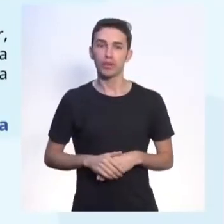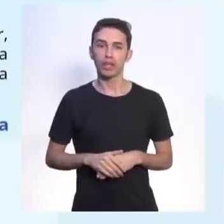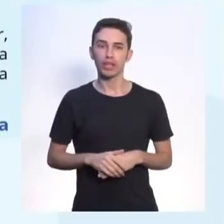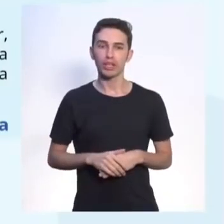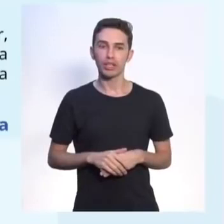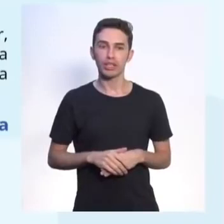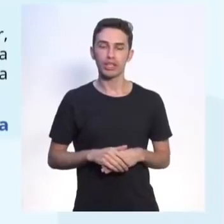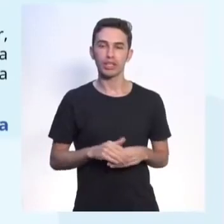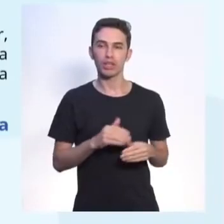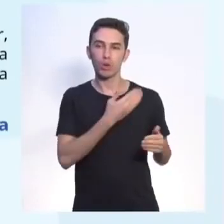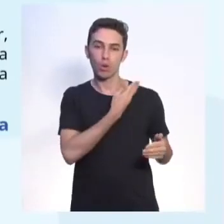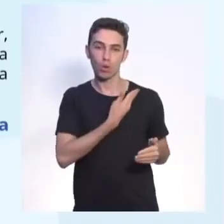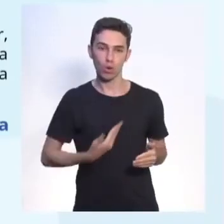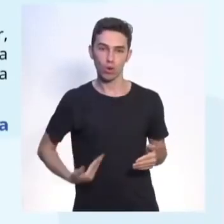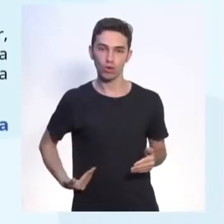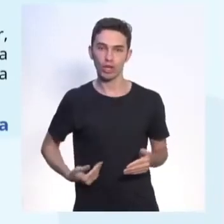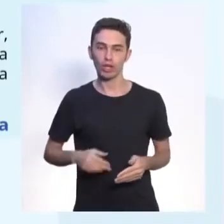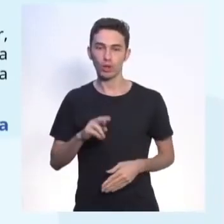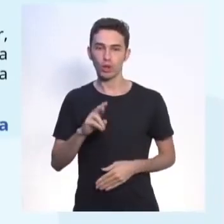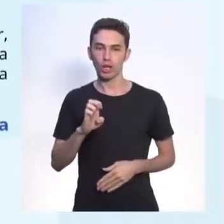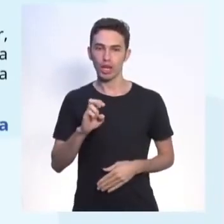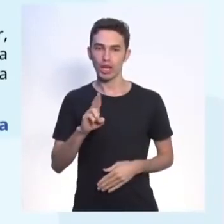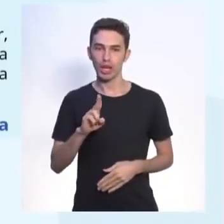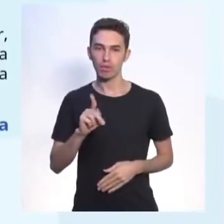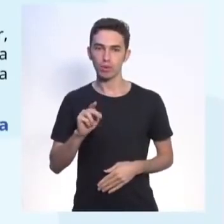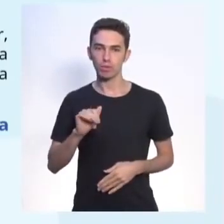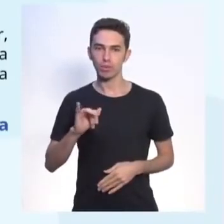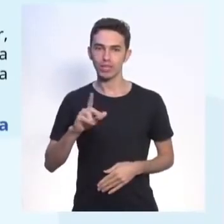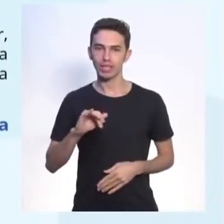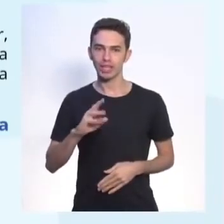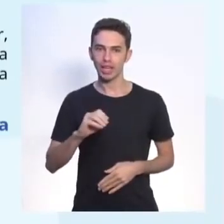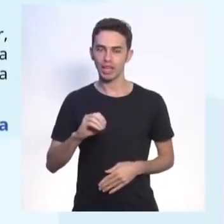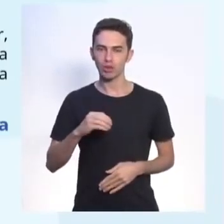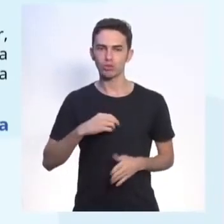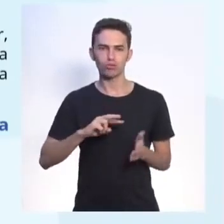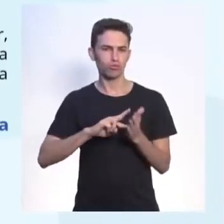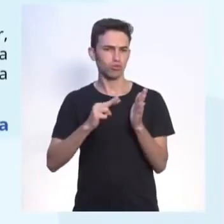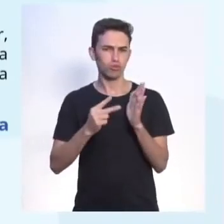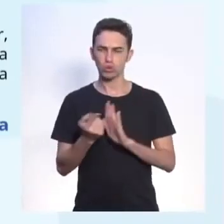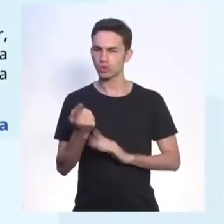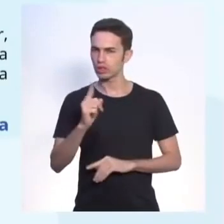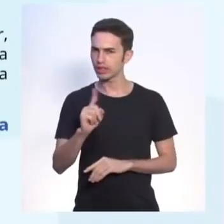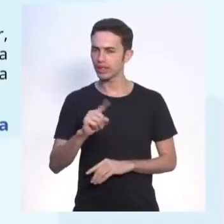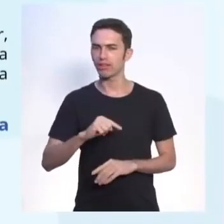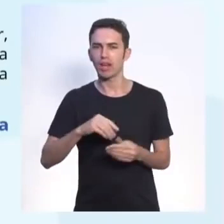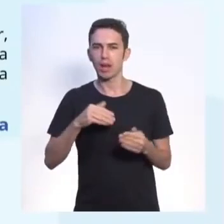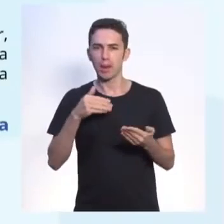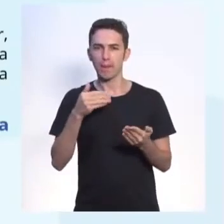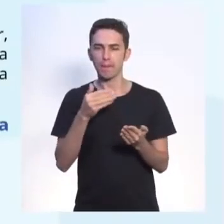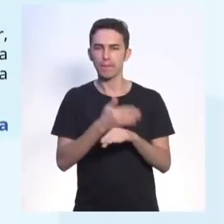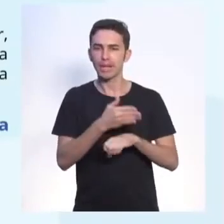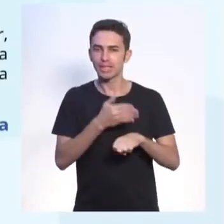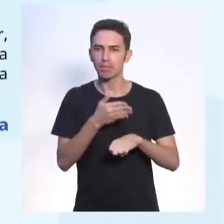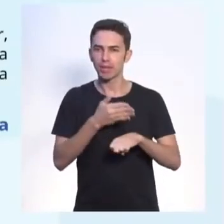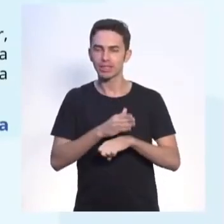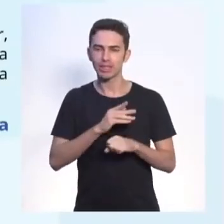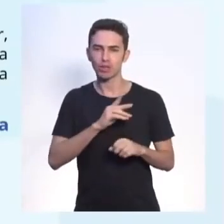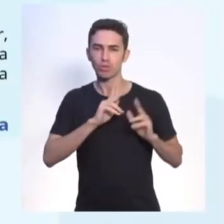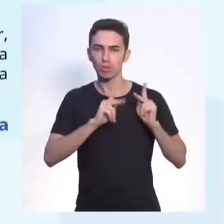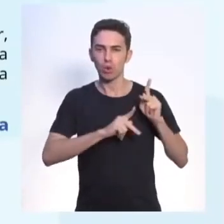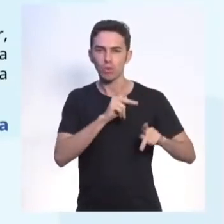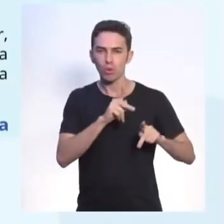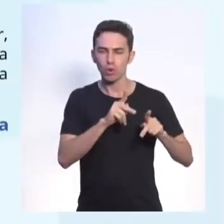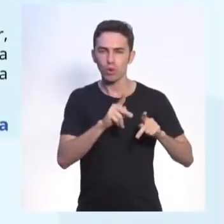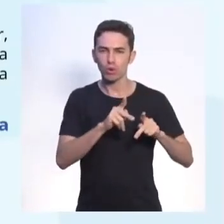regime republicano não significou uma participação popular efetiva e